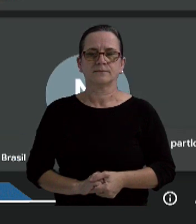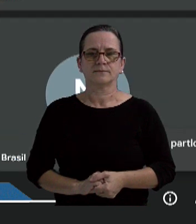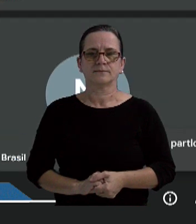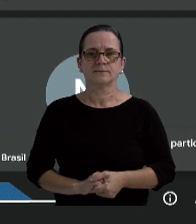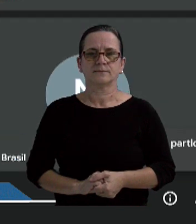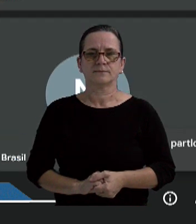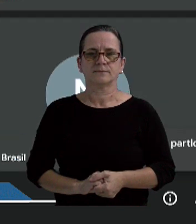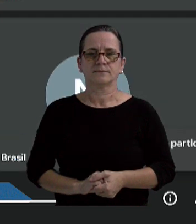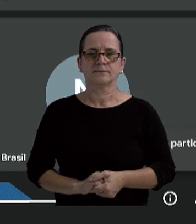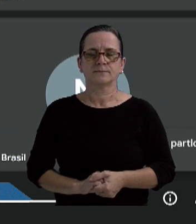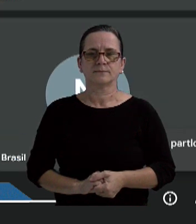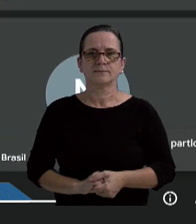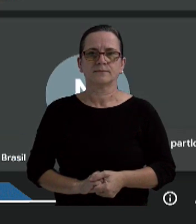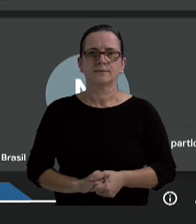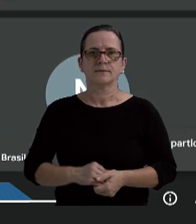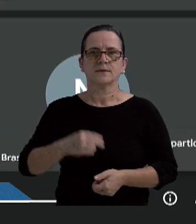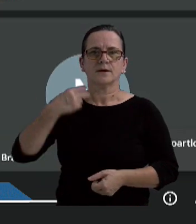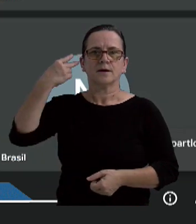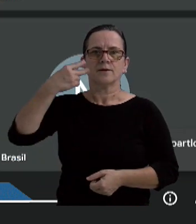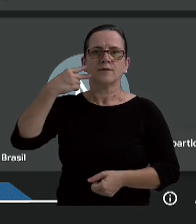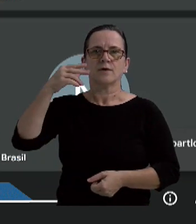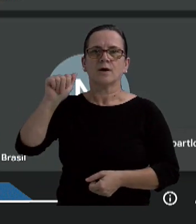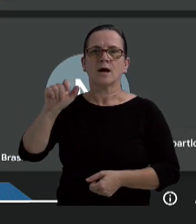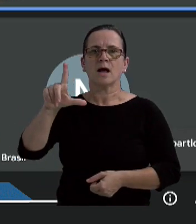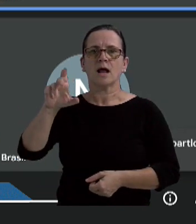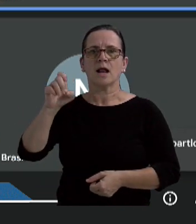sessão Vereador Alessandro